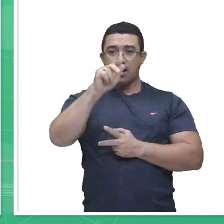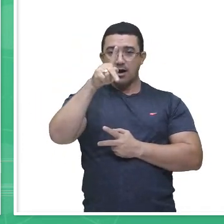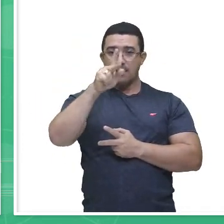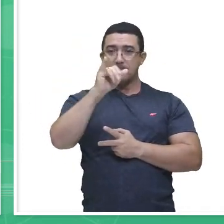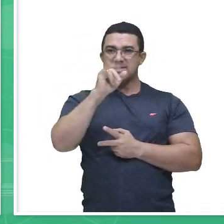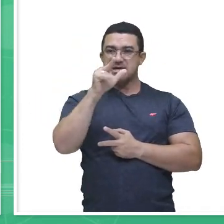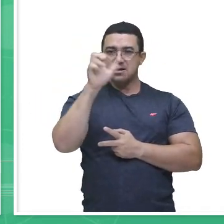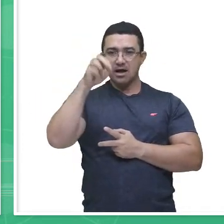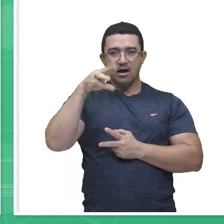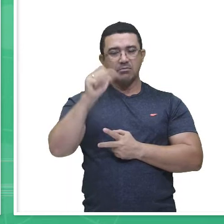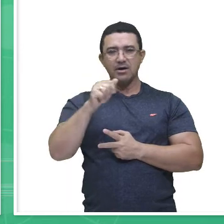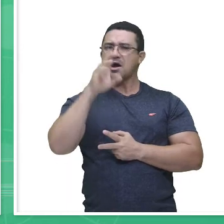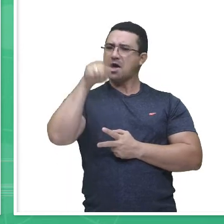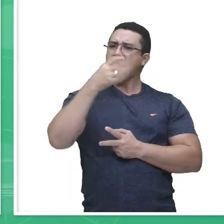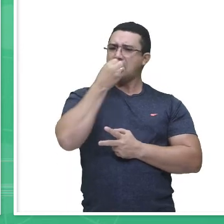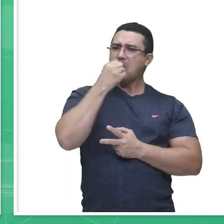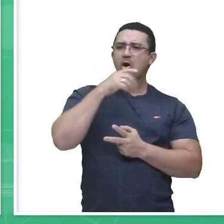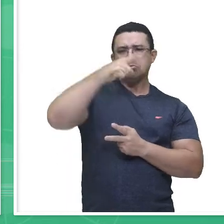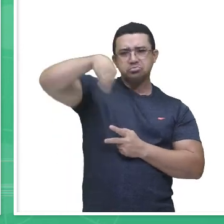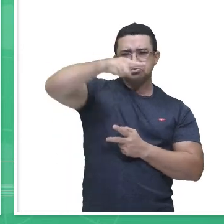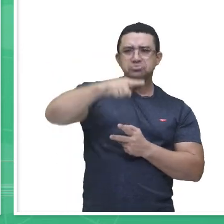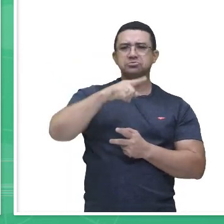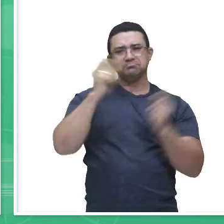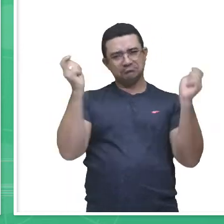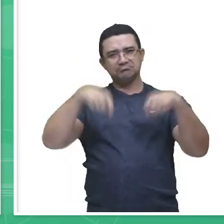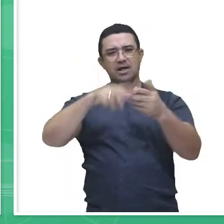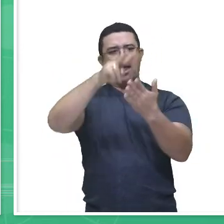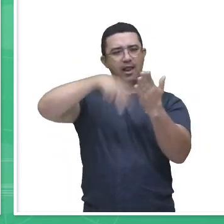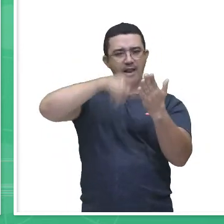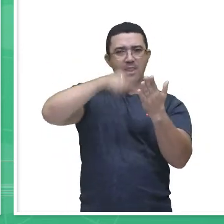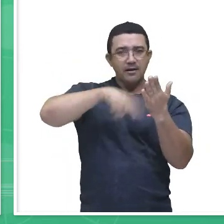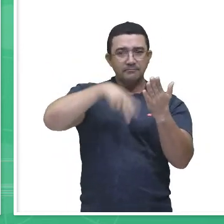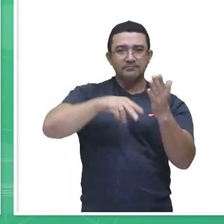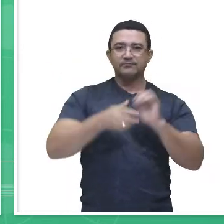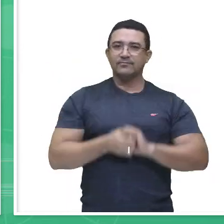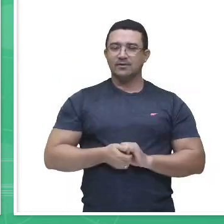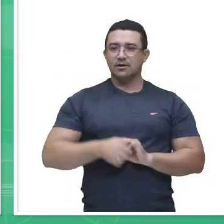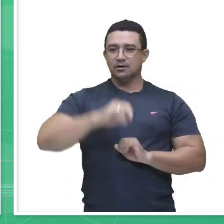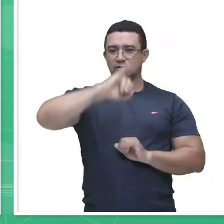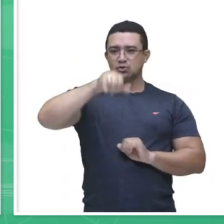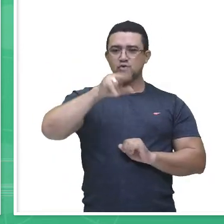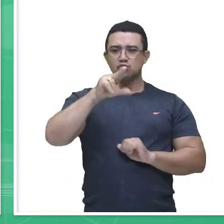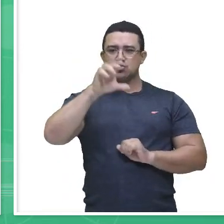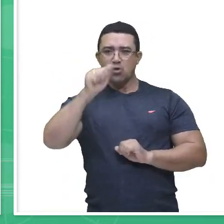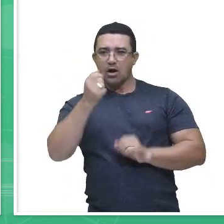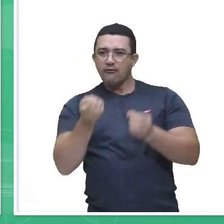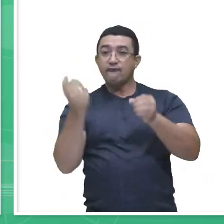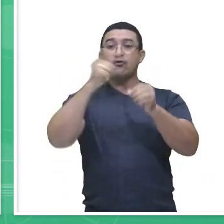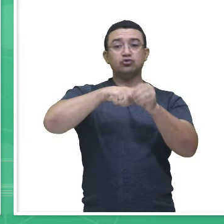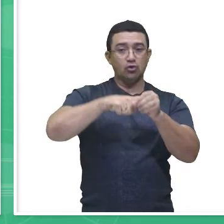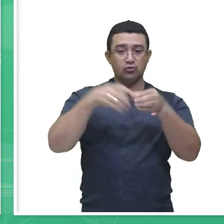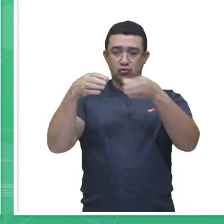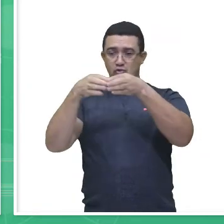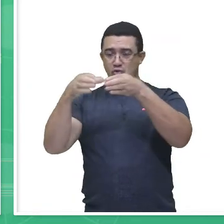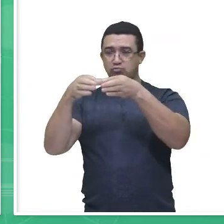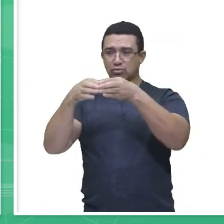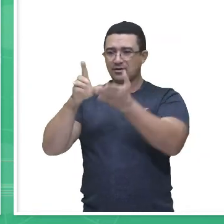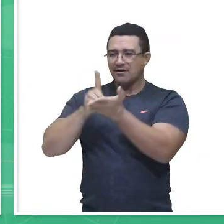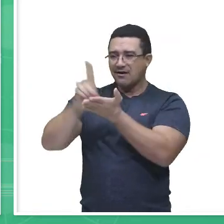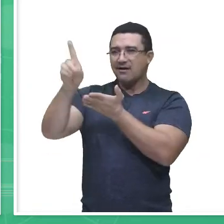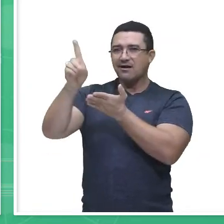devem ler. O que será que aconteceu com Juca Pirama? Eu só digo uma coisa, ele voltou até a tribo inimiga